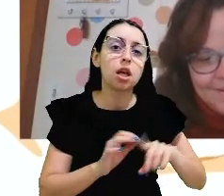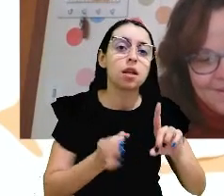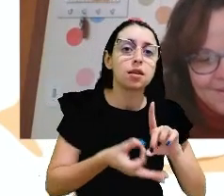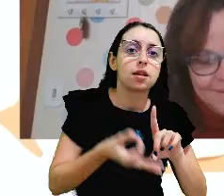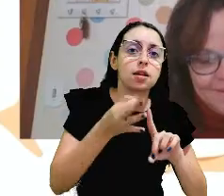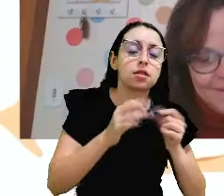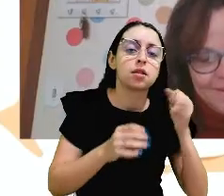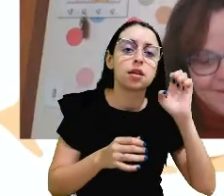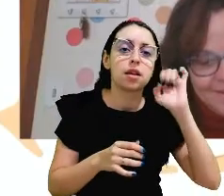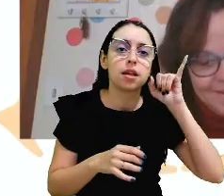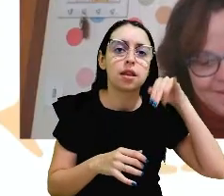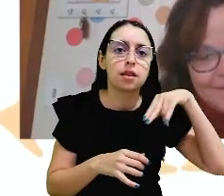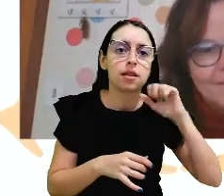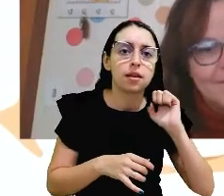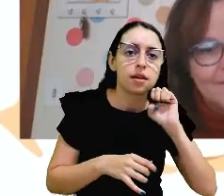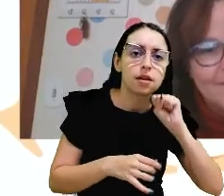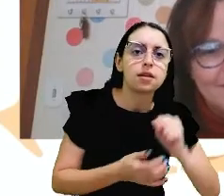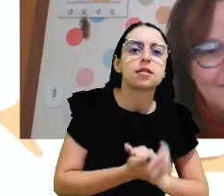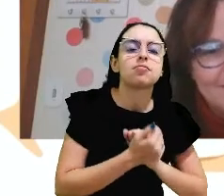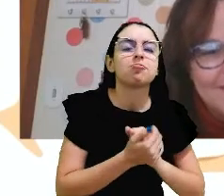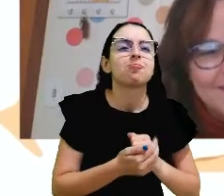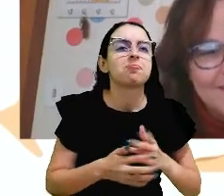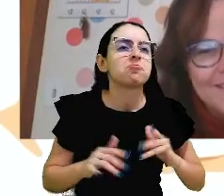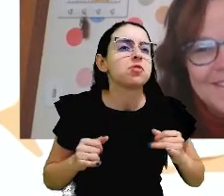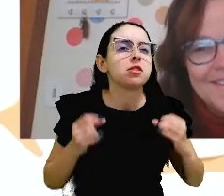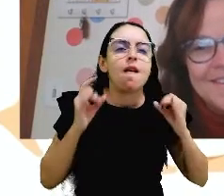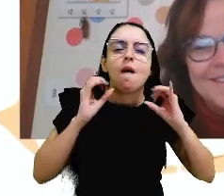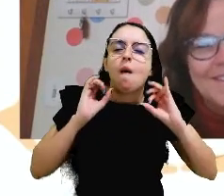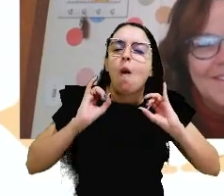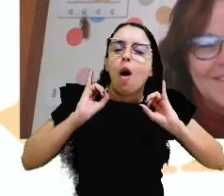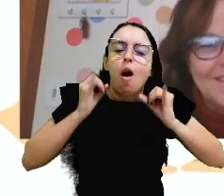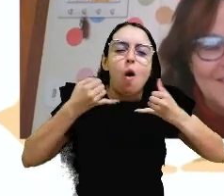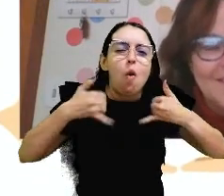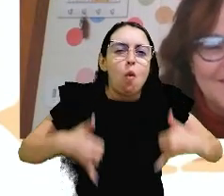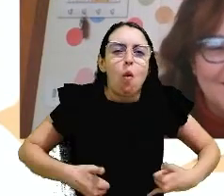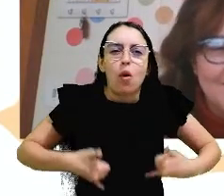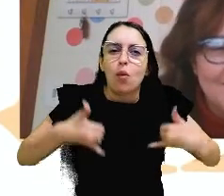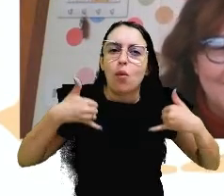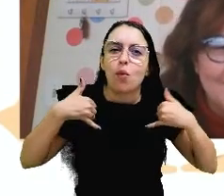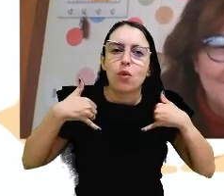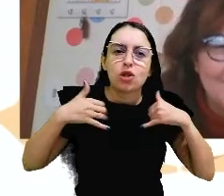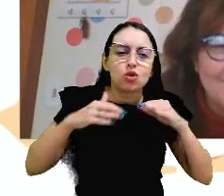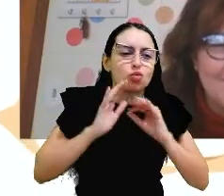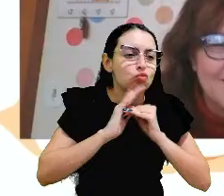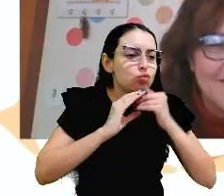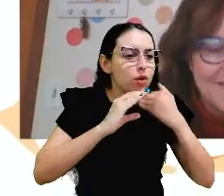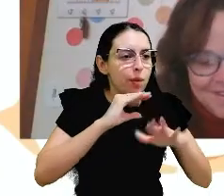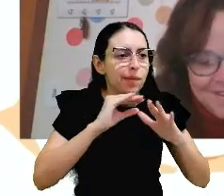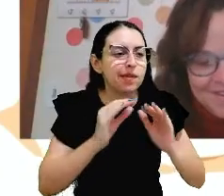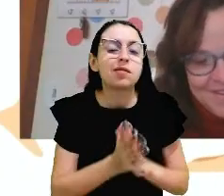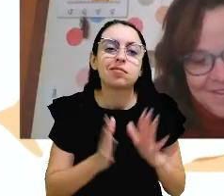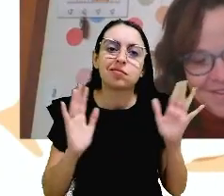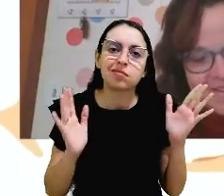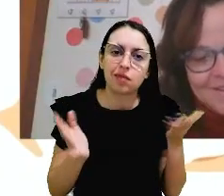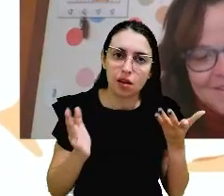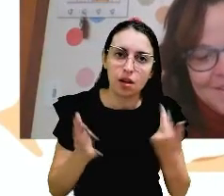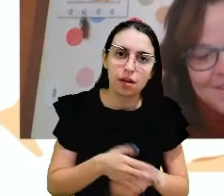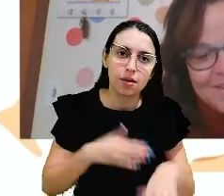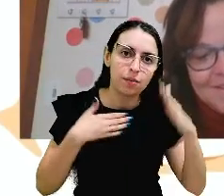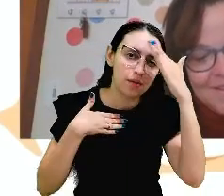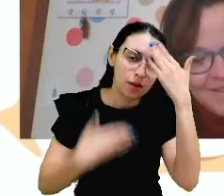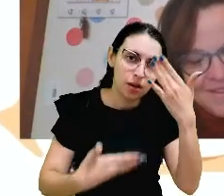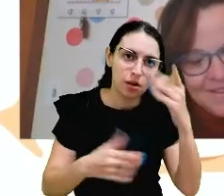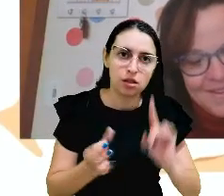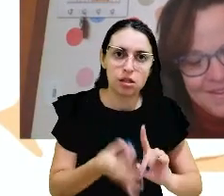Prado Soares, com quem eu tenho a honra de compartilhar uma publicação recente. Agradeço à desembargadora